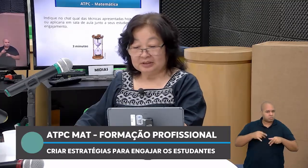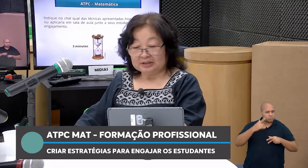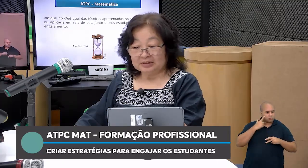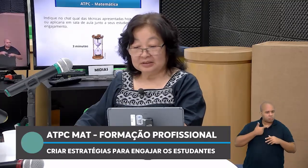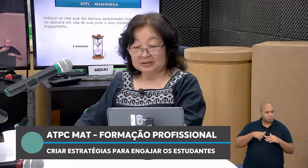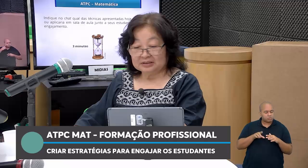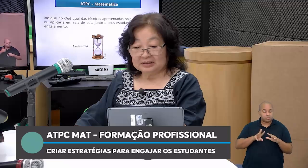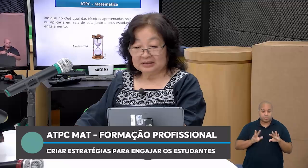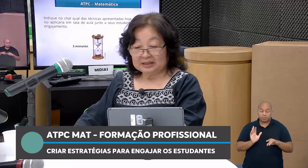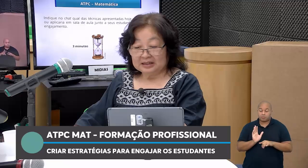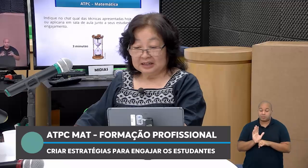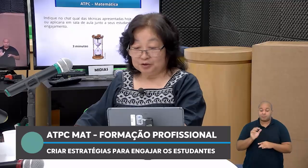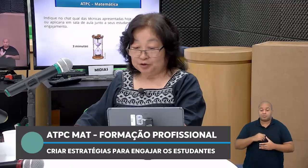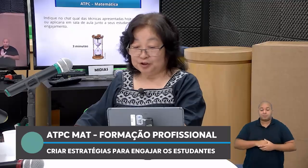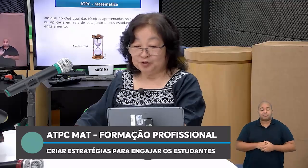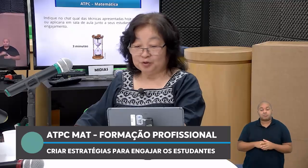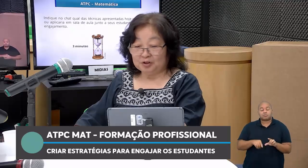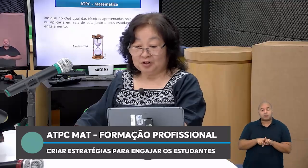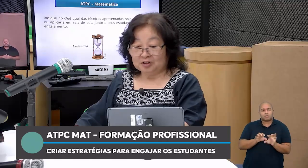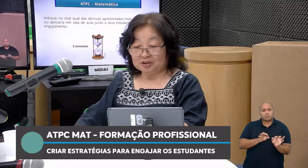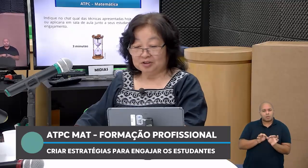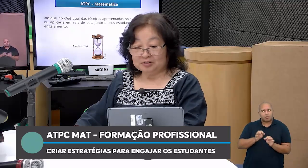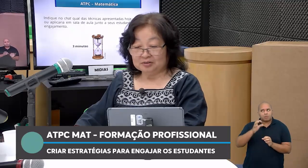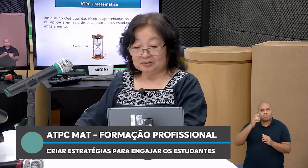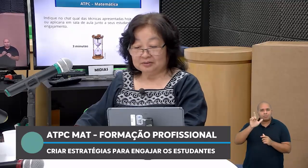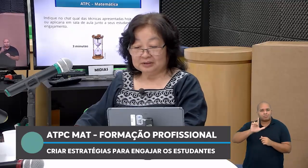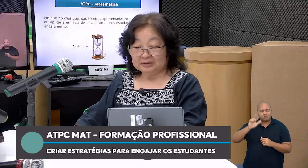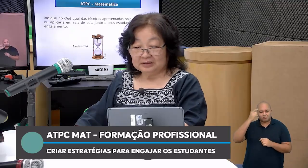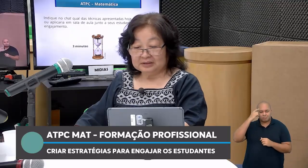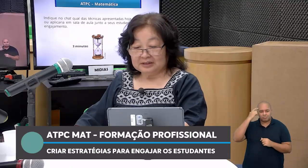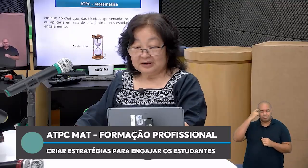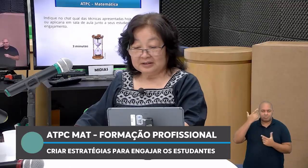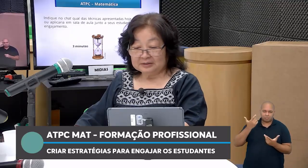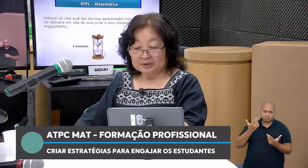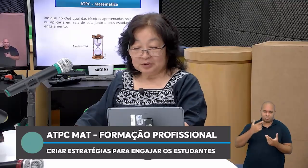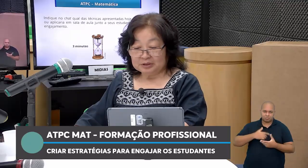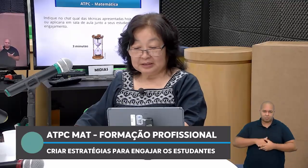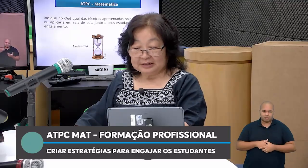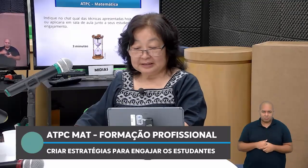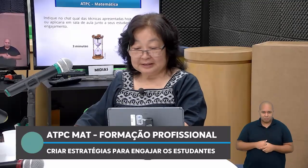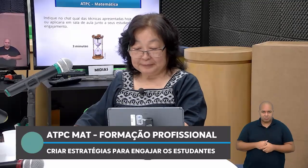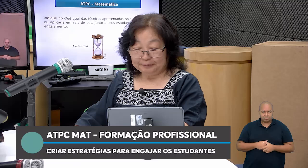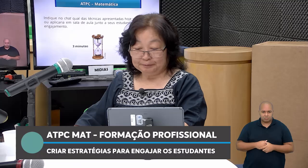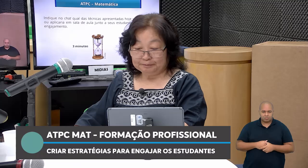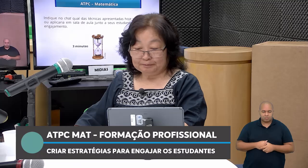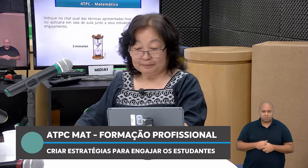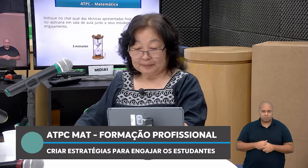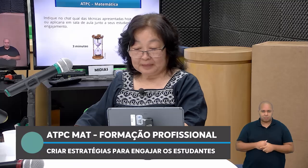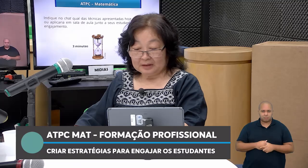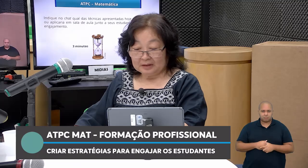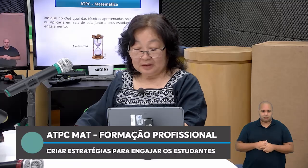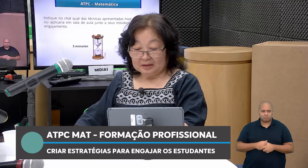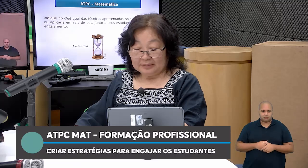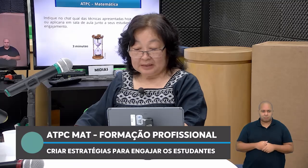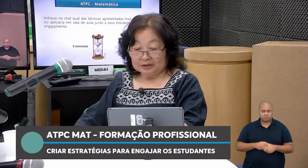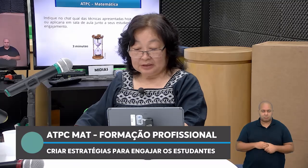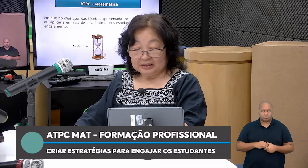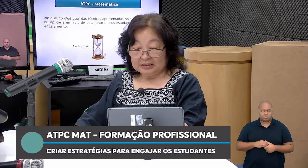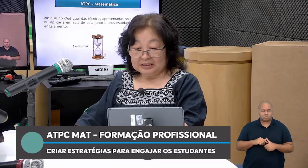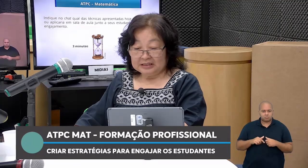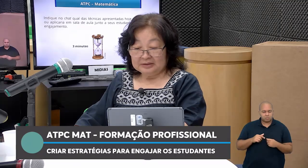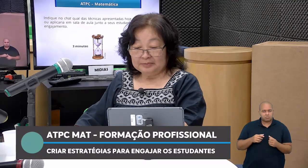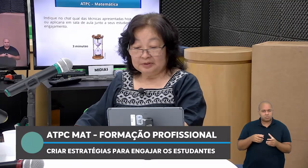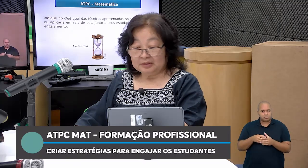ok, bastante. Né? Raciocínio lógico, né? Mas o que? Aqui, trabalho